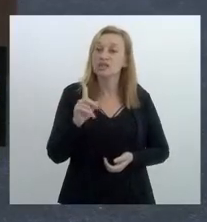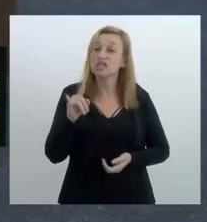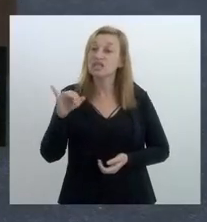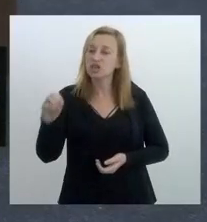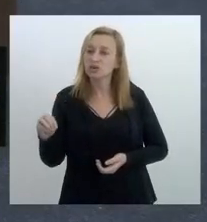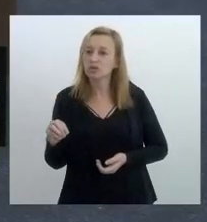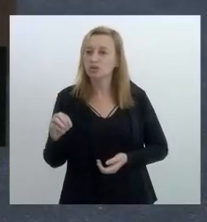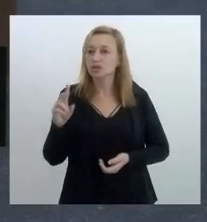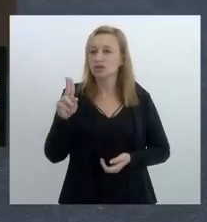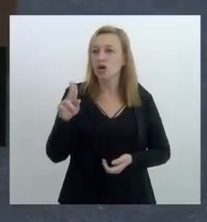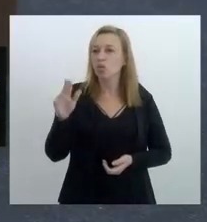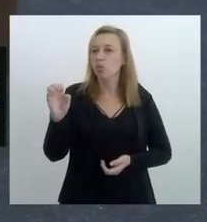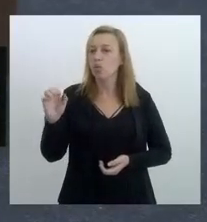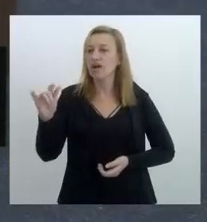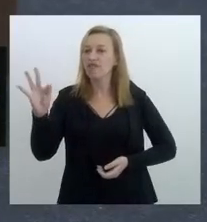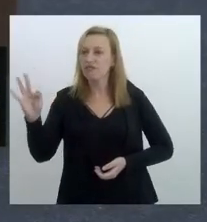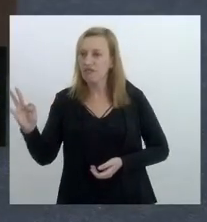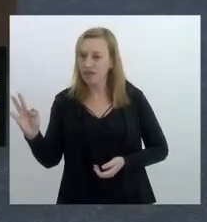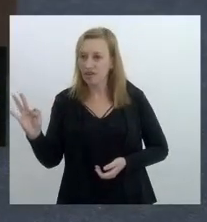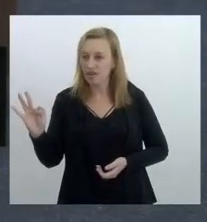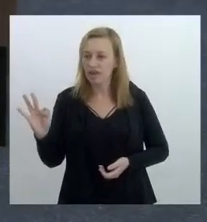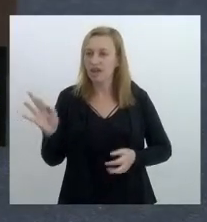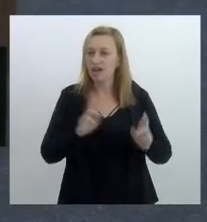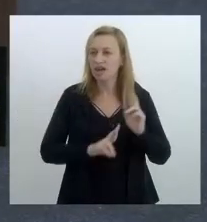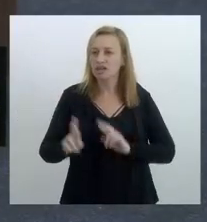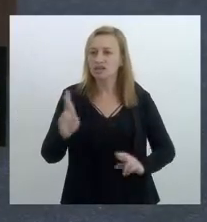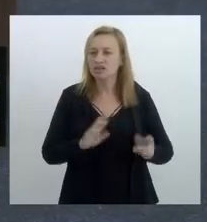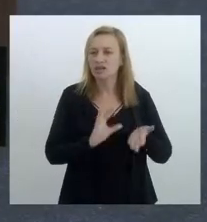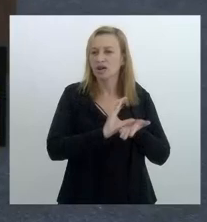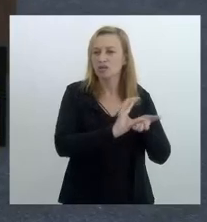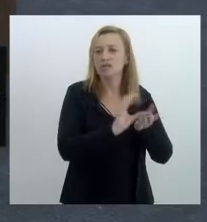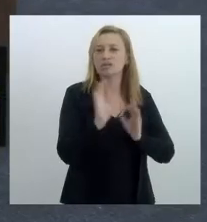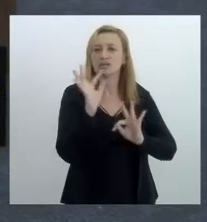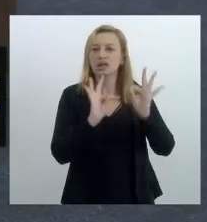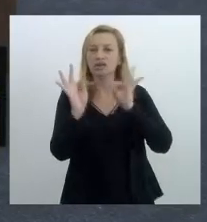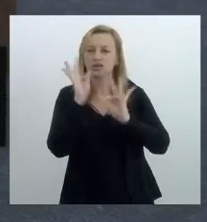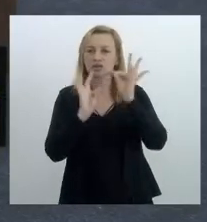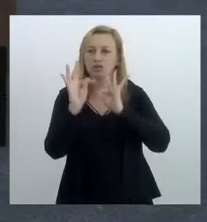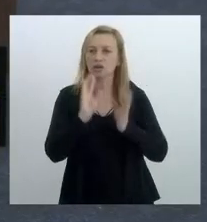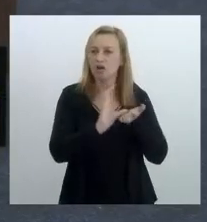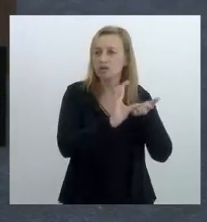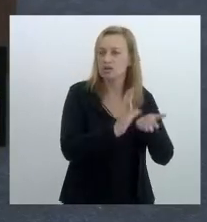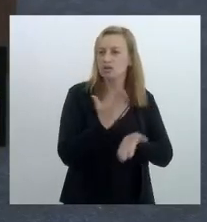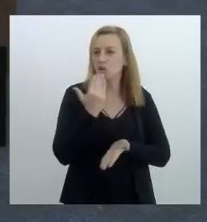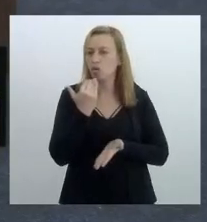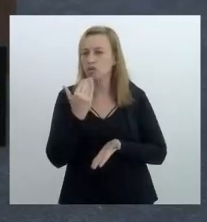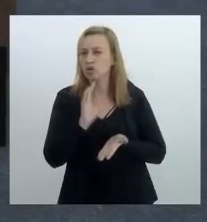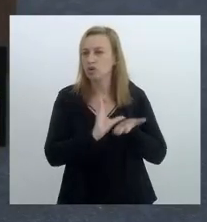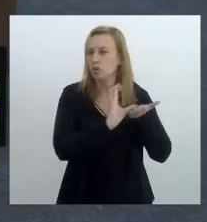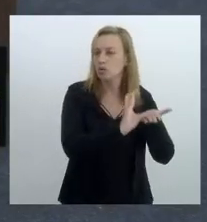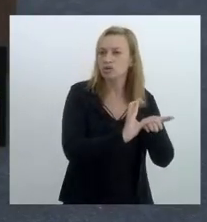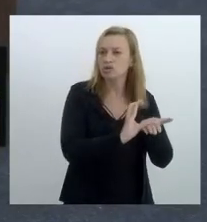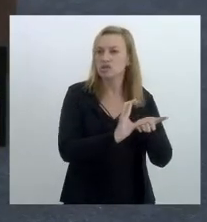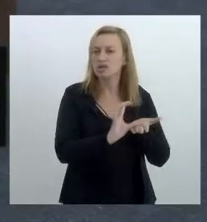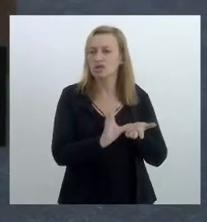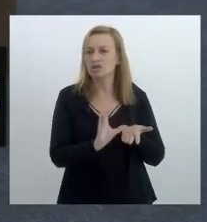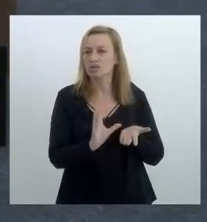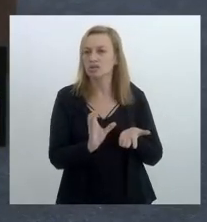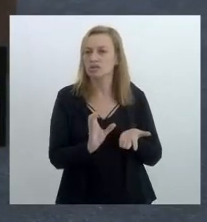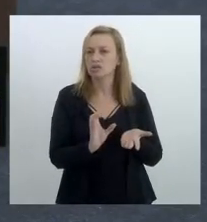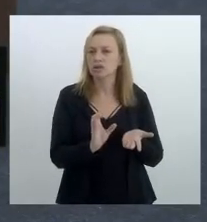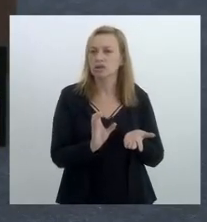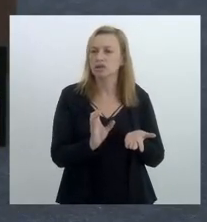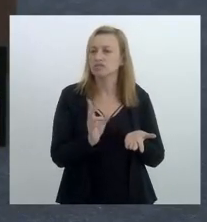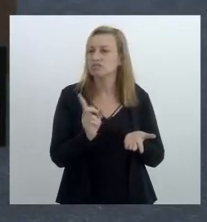da UENF em relação ao auxílio tecnológico, auxílio alimentação e auxílio creche ainda